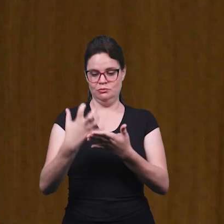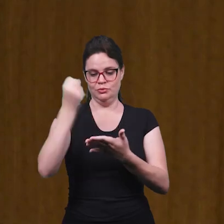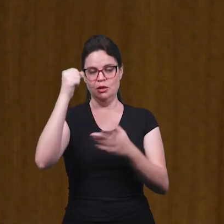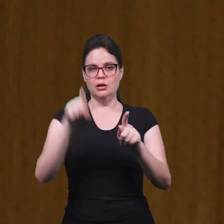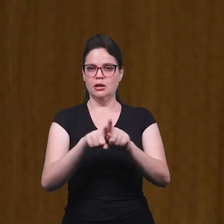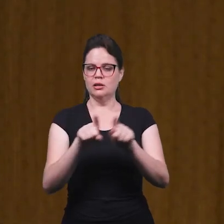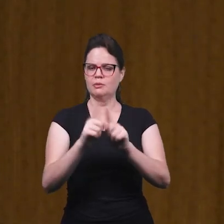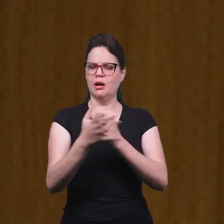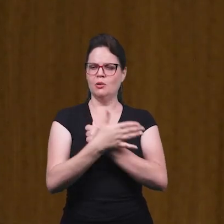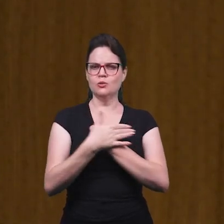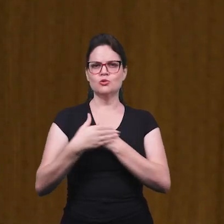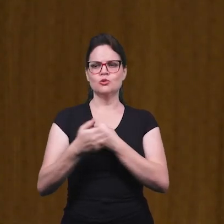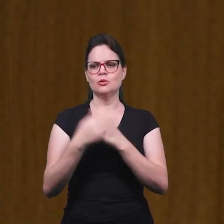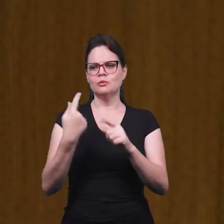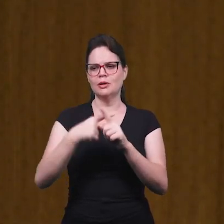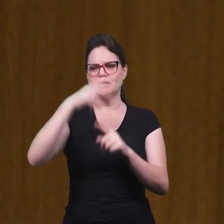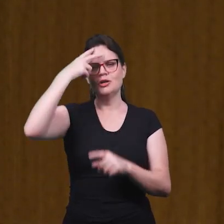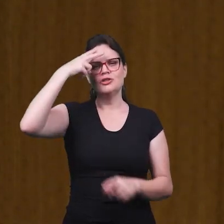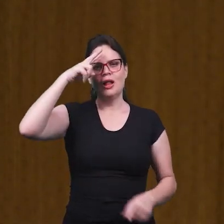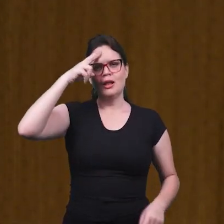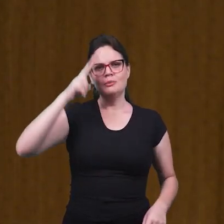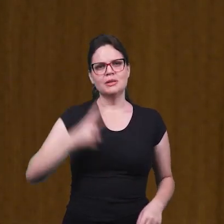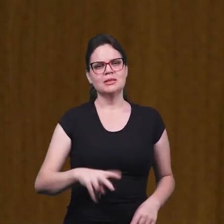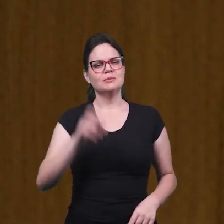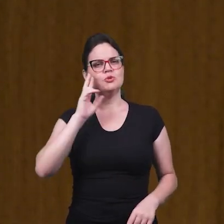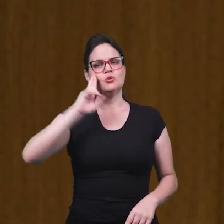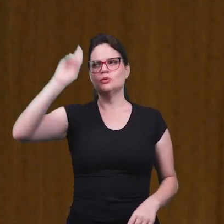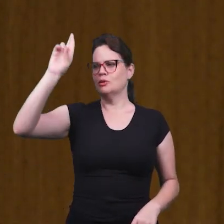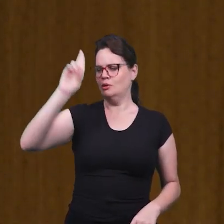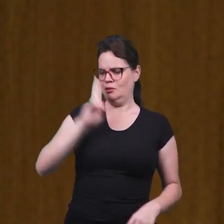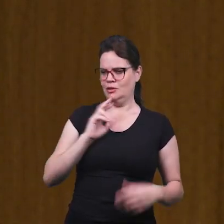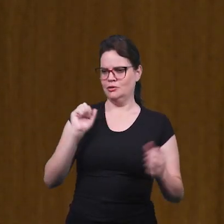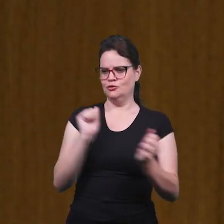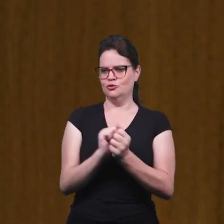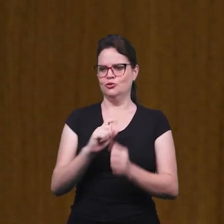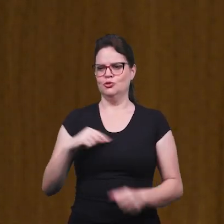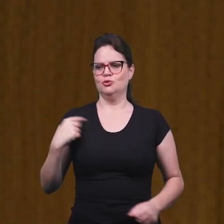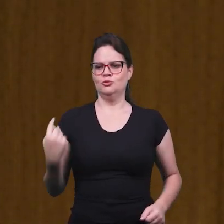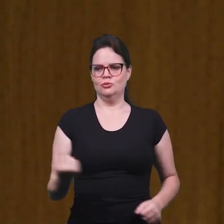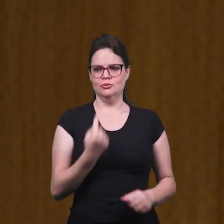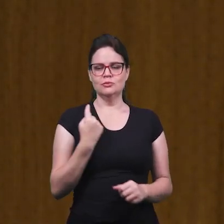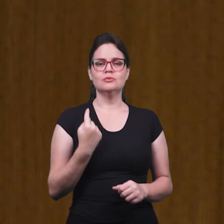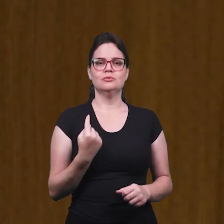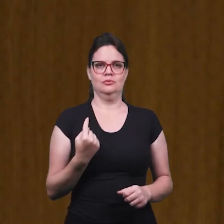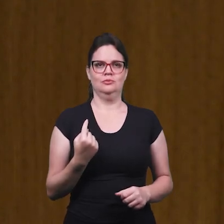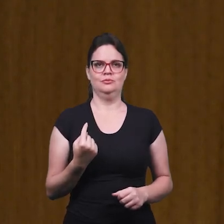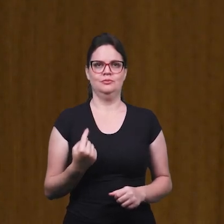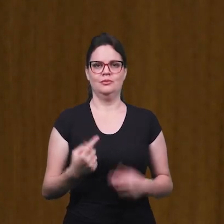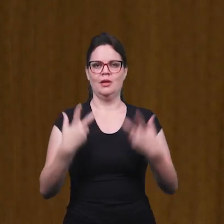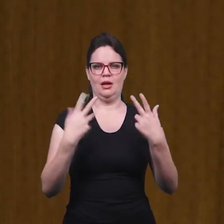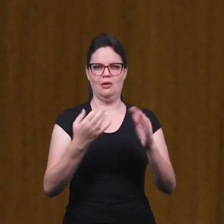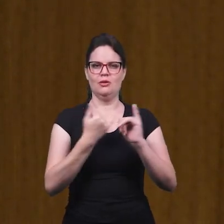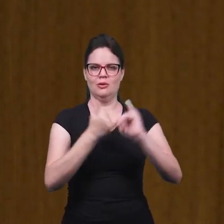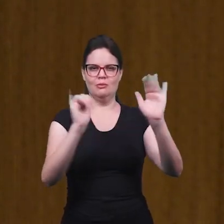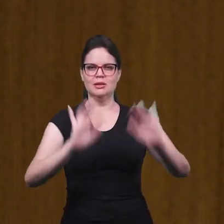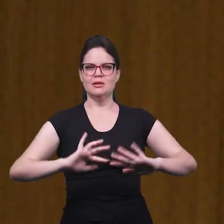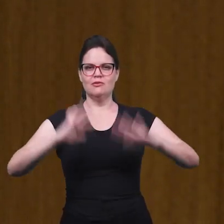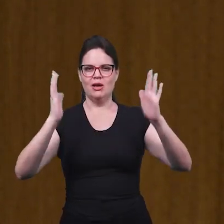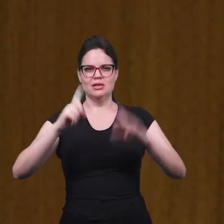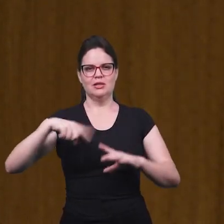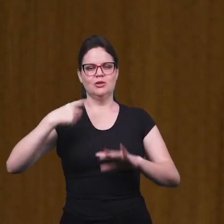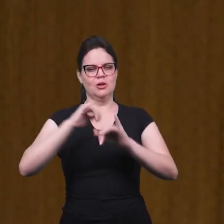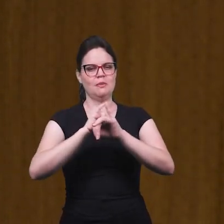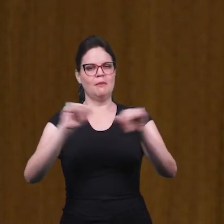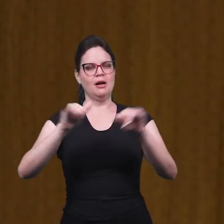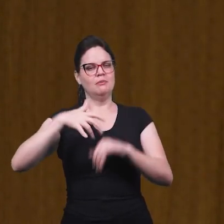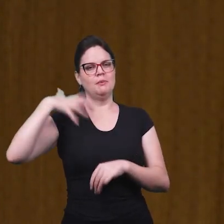nós sabemos que estaremos com o Senhor. Então isso que nós fizemos Trombetas e Festas, onde foi feita uma mensagem